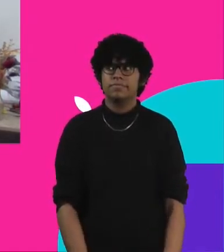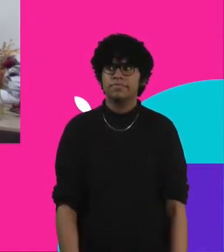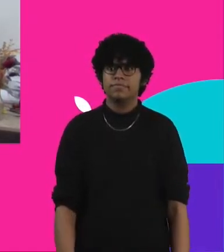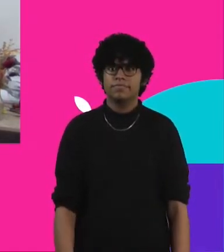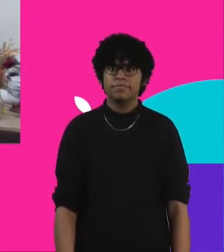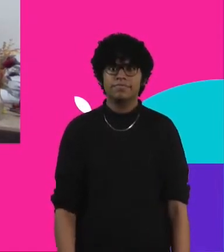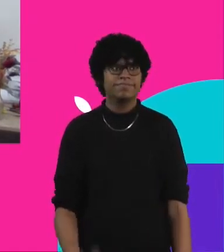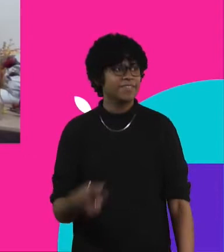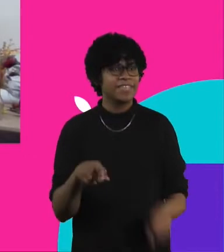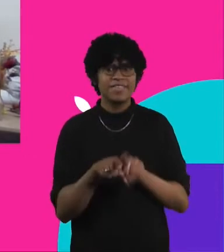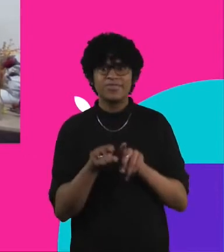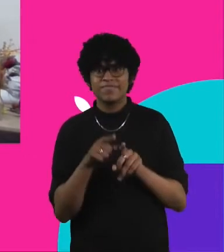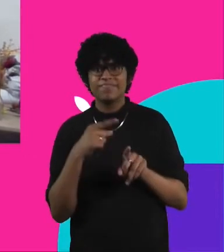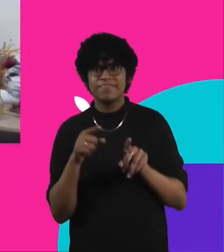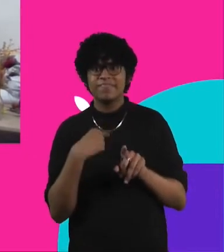Pessoal, também estou sem áudio aqui.